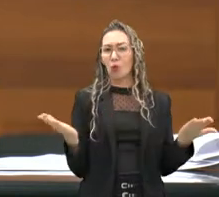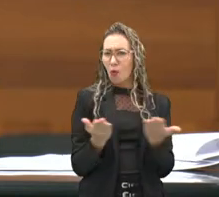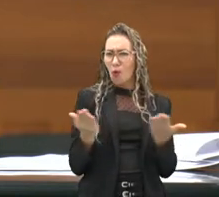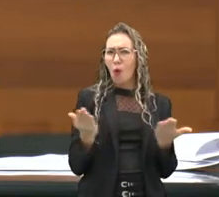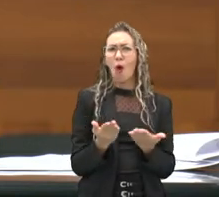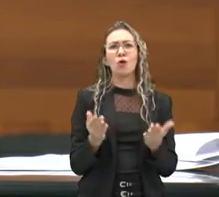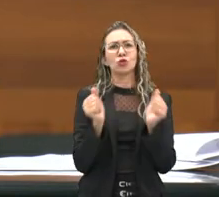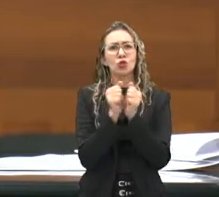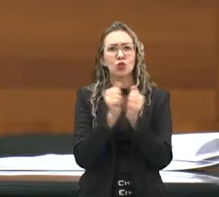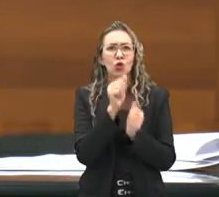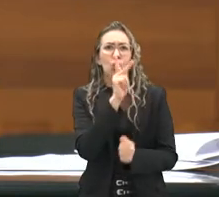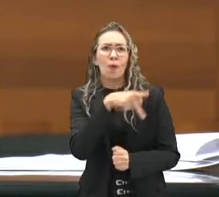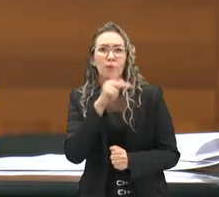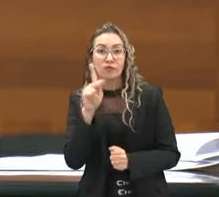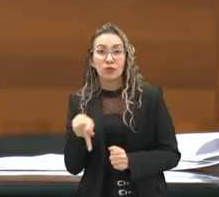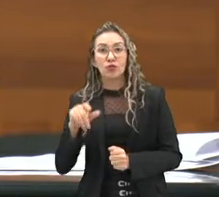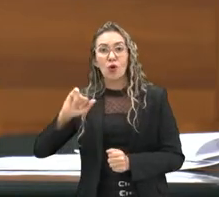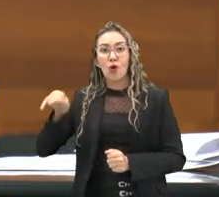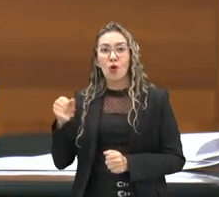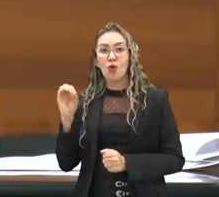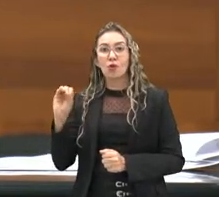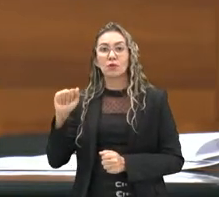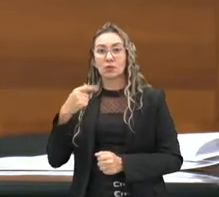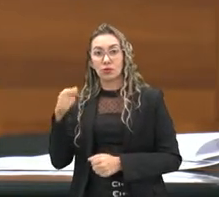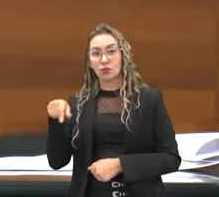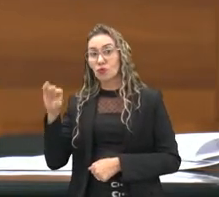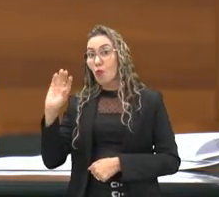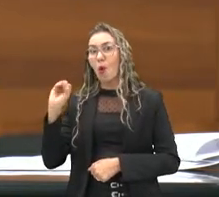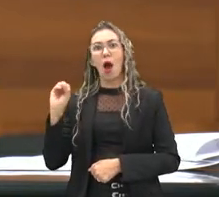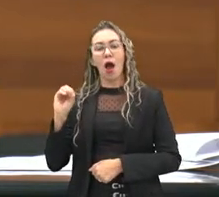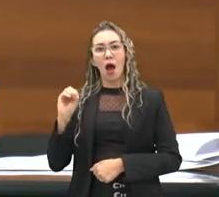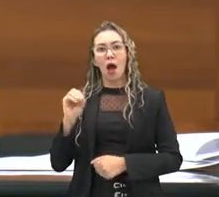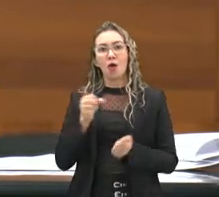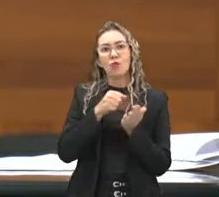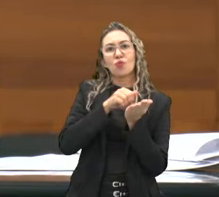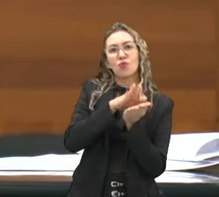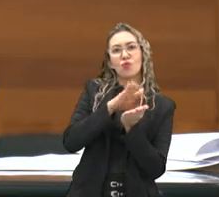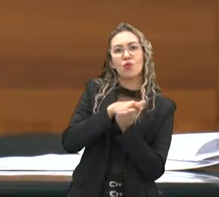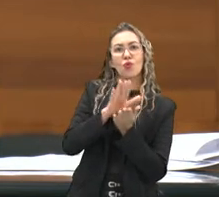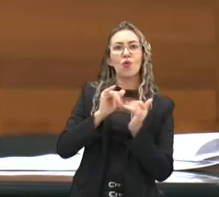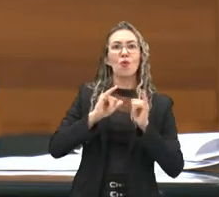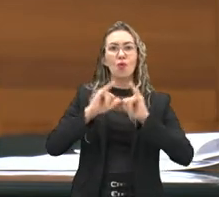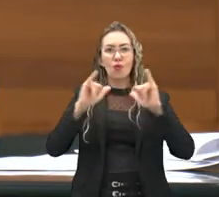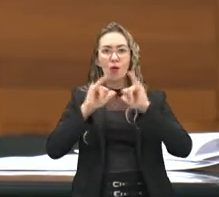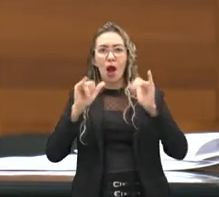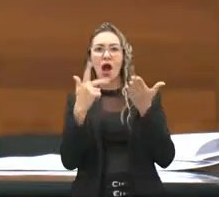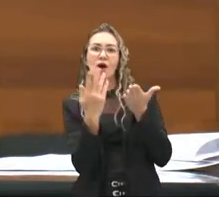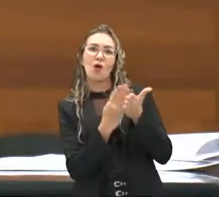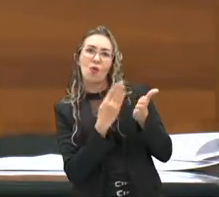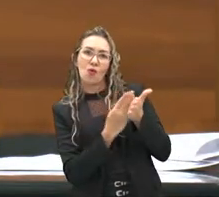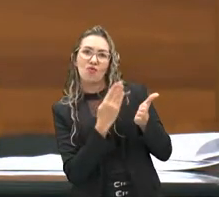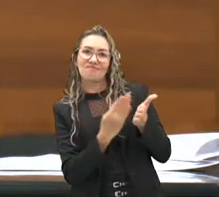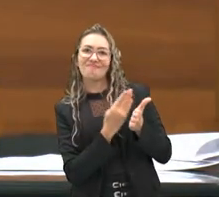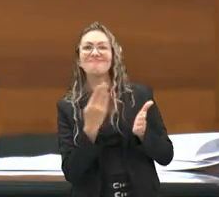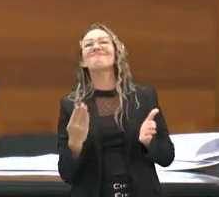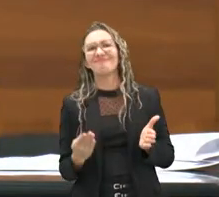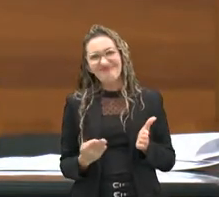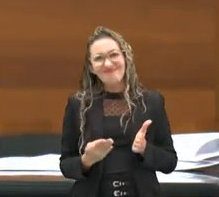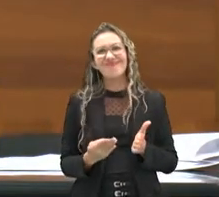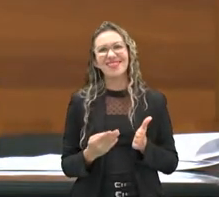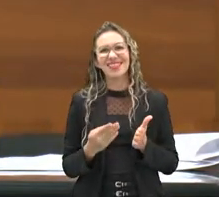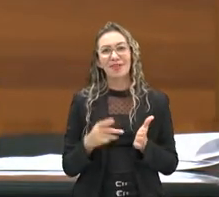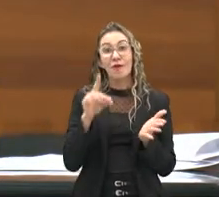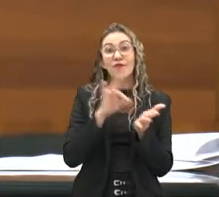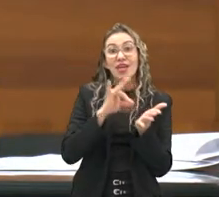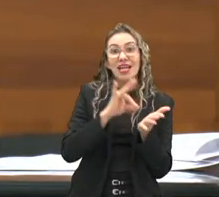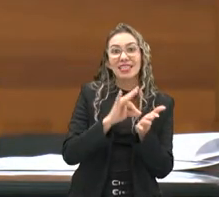João Carlos, divulgando um livro mostrando a figura de Filinto Miller, a outra face de Filinto Miller. Um